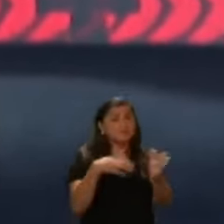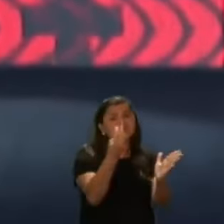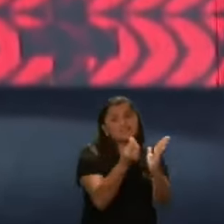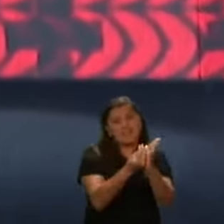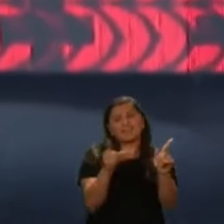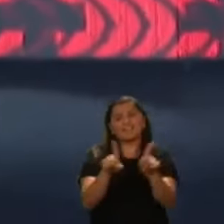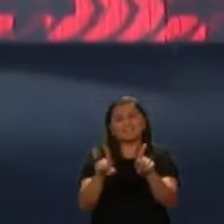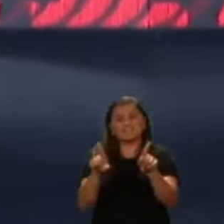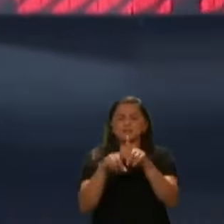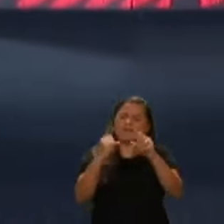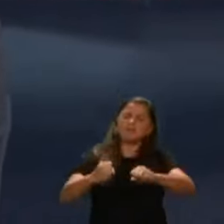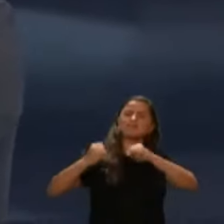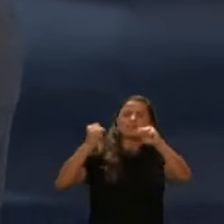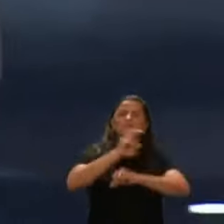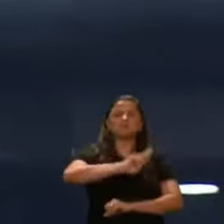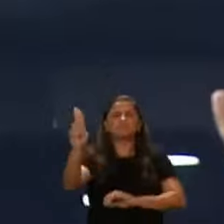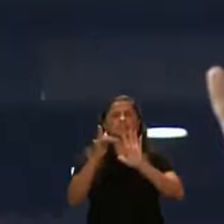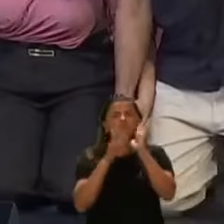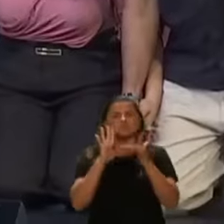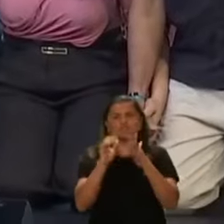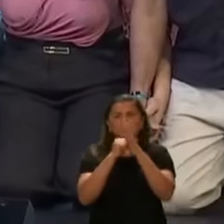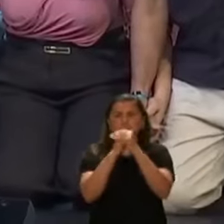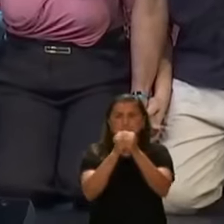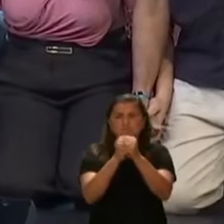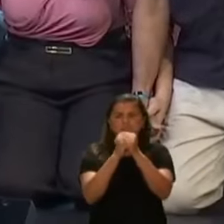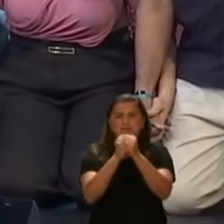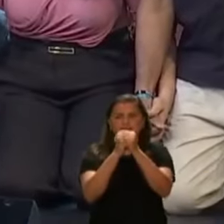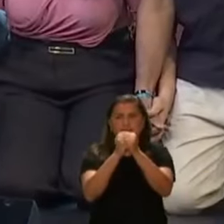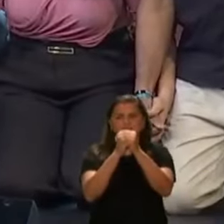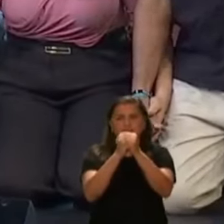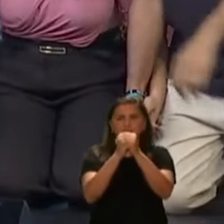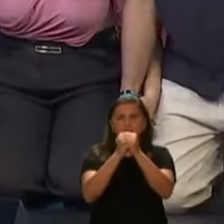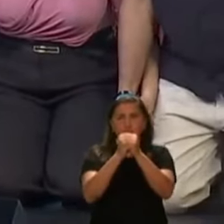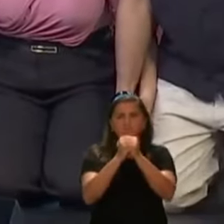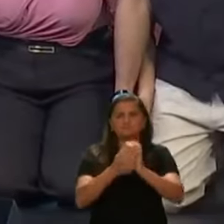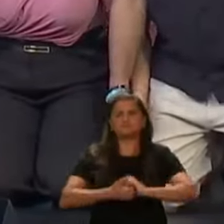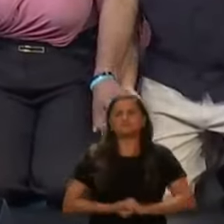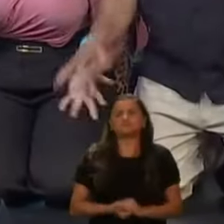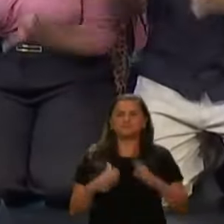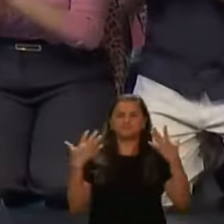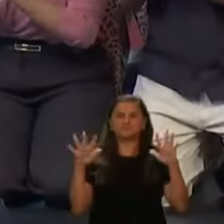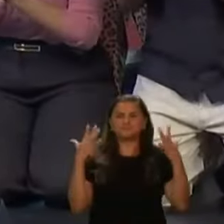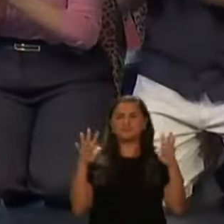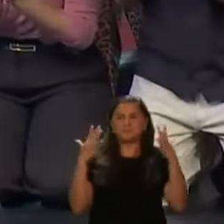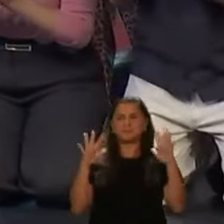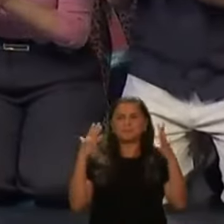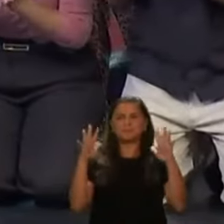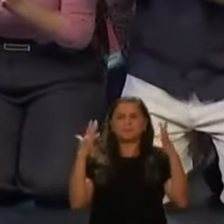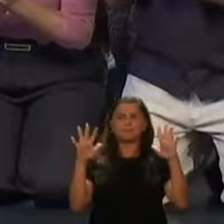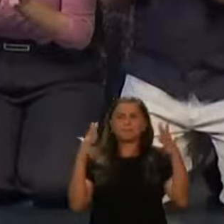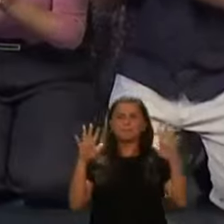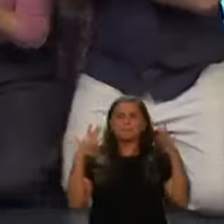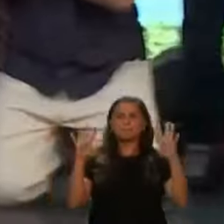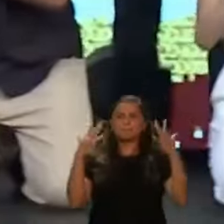manhã, na autoridade e no poder que há no nome de Jesus. Amém. Vamos aplaudir o Senhor pela vida do